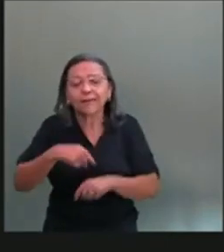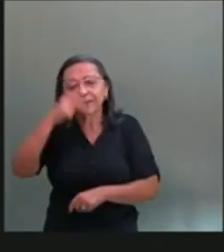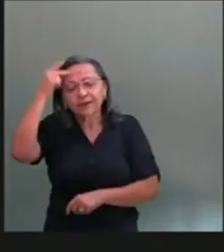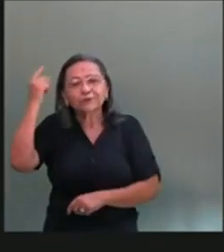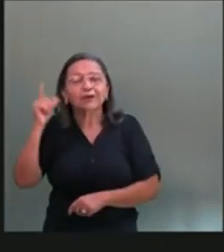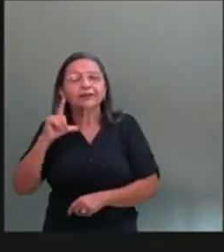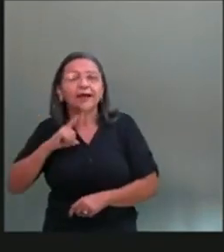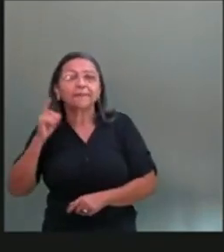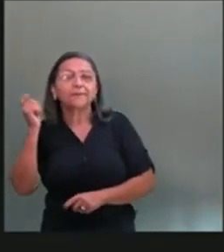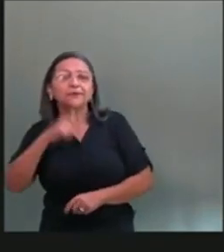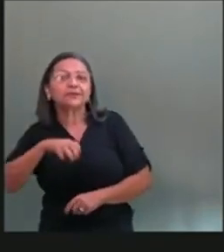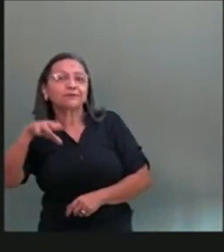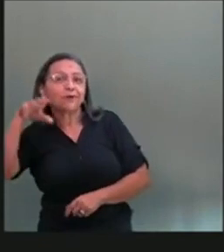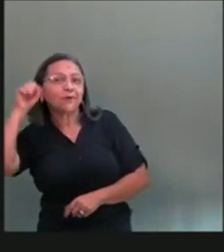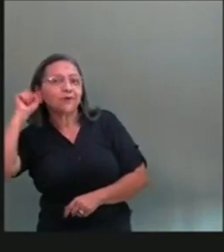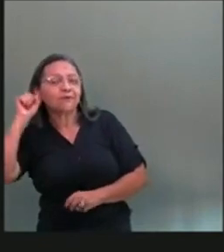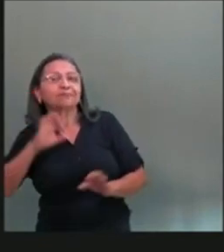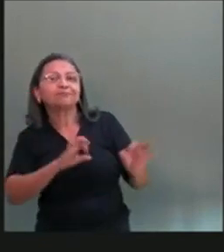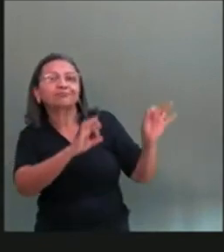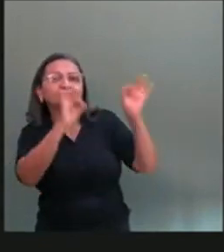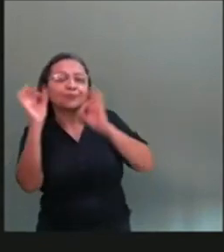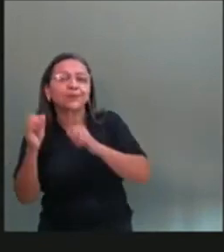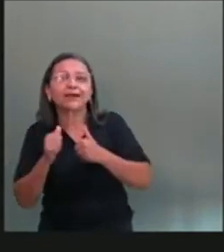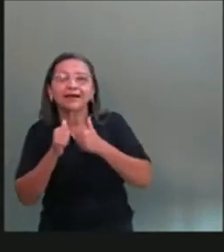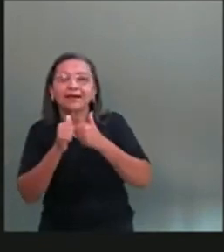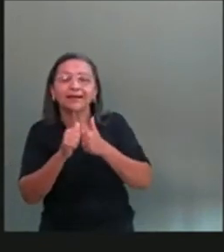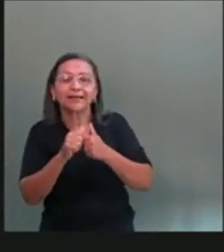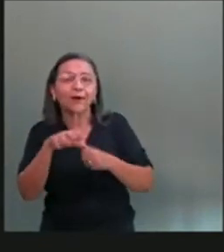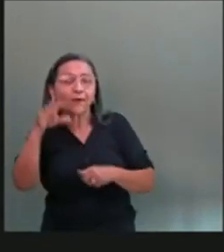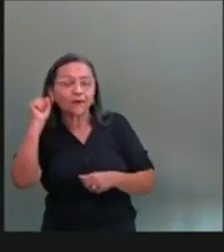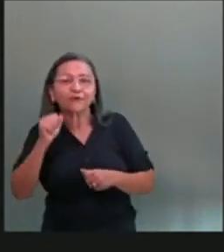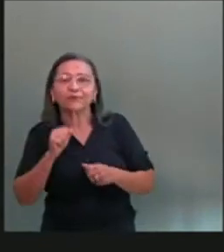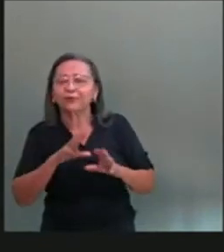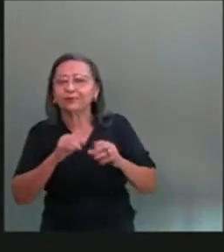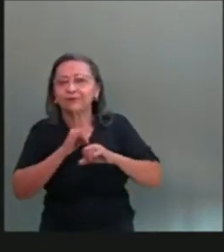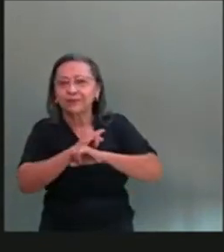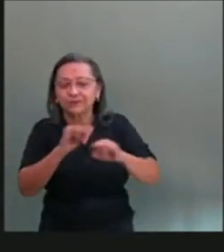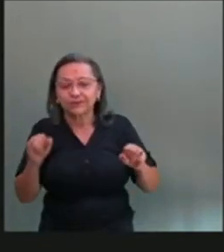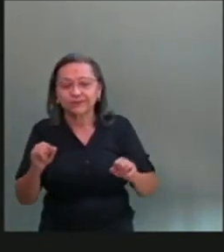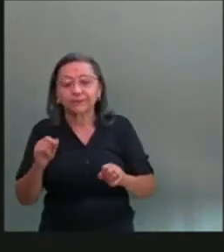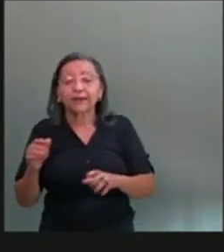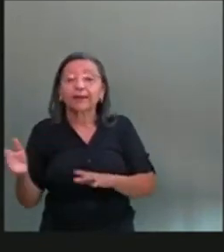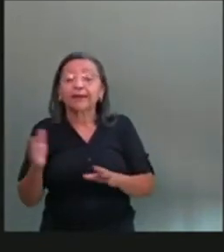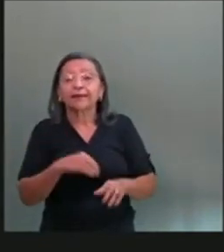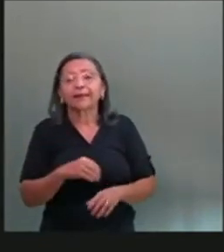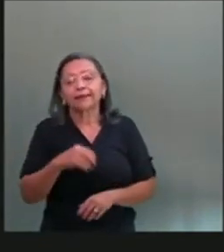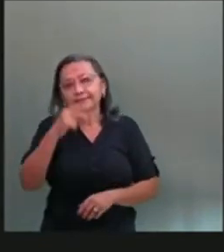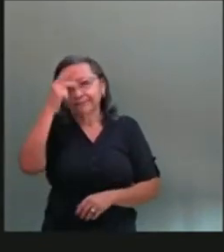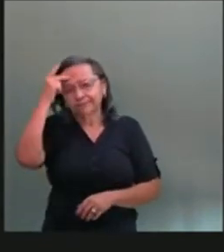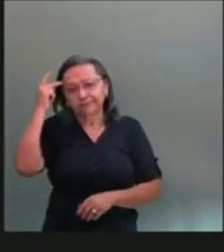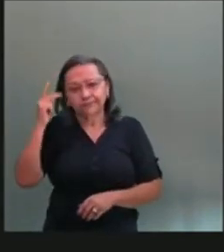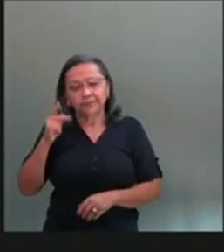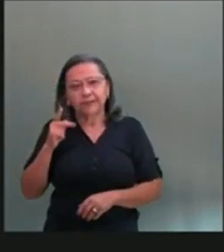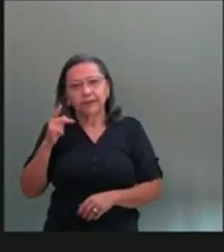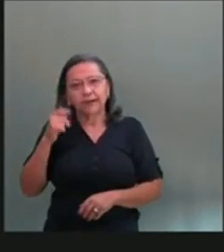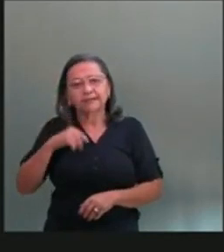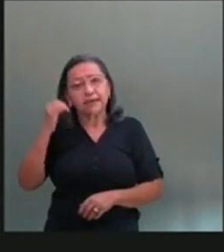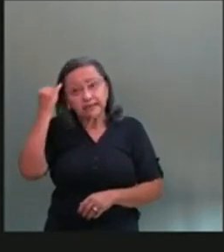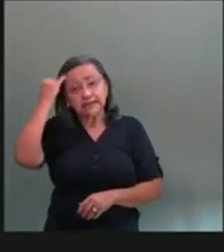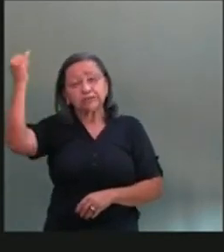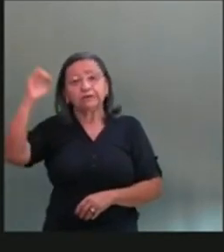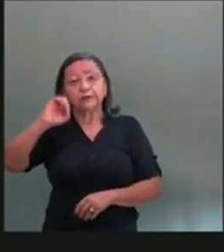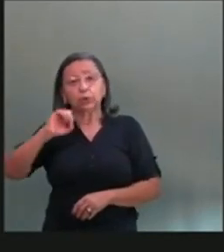possibilidade real de acompanhar as informações através do rádio. E a iniciativa do maranhense, o ex-presidente Sarney,